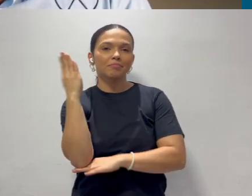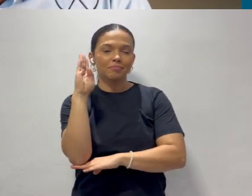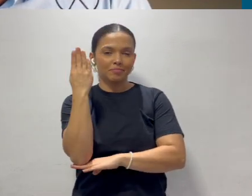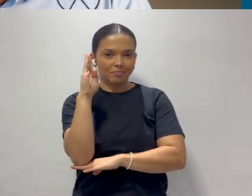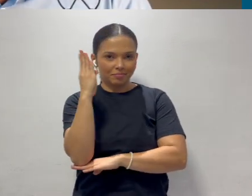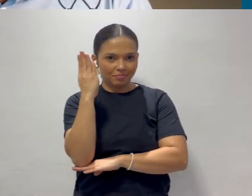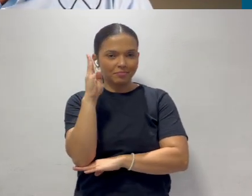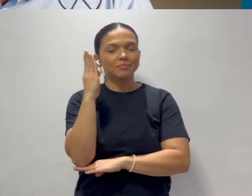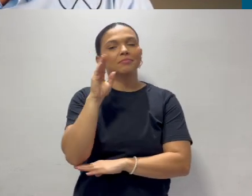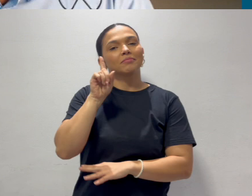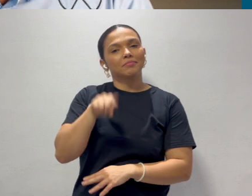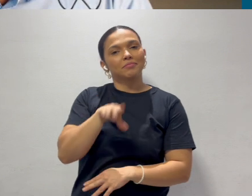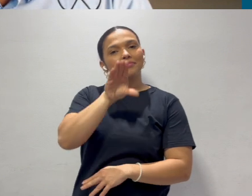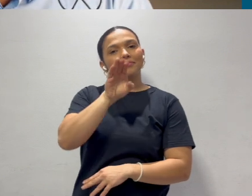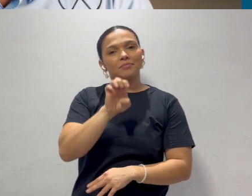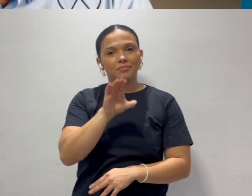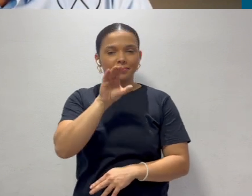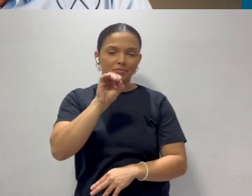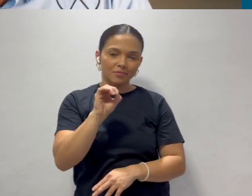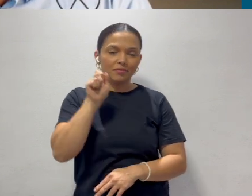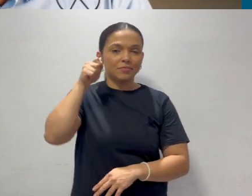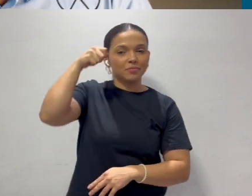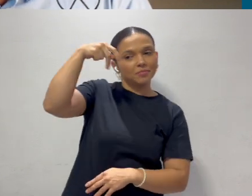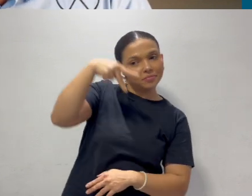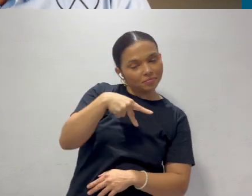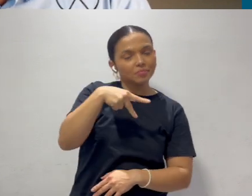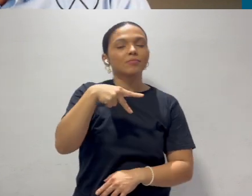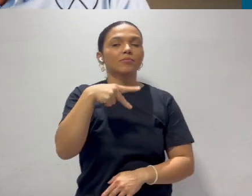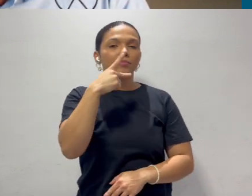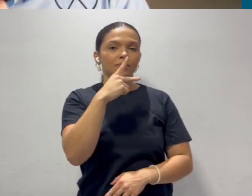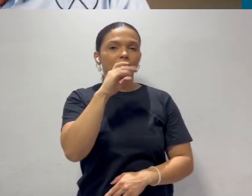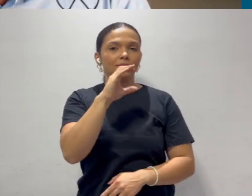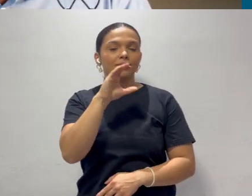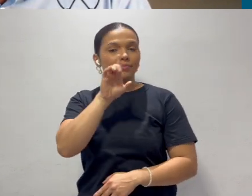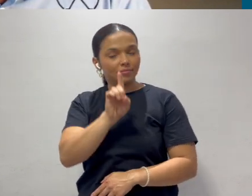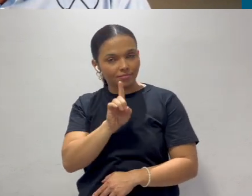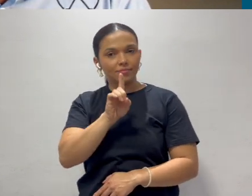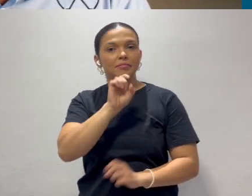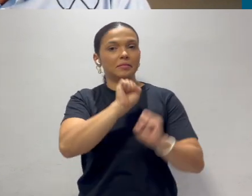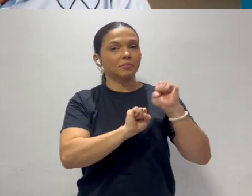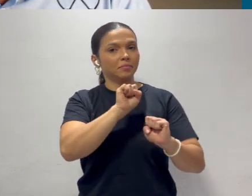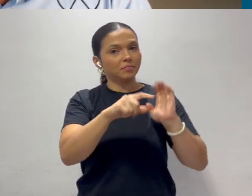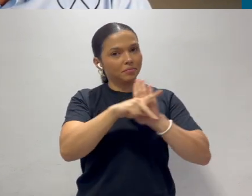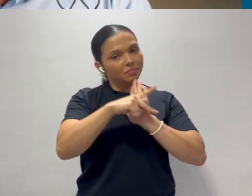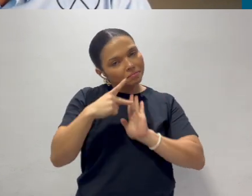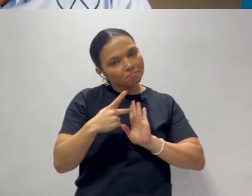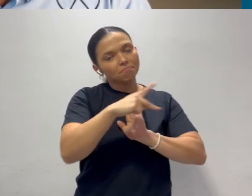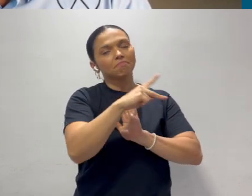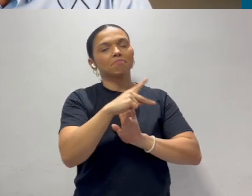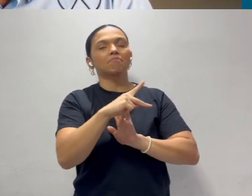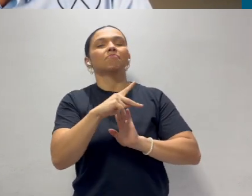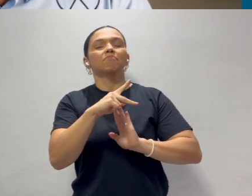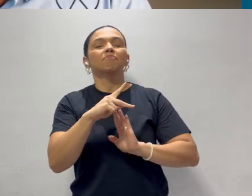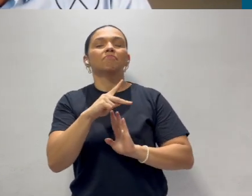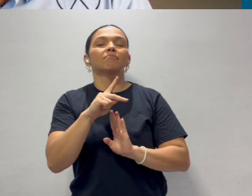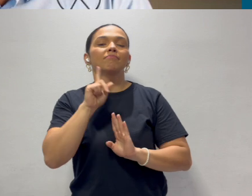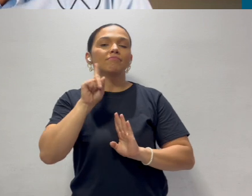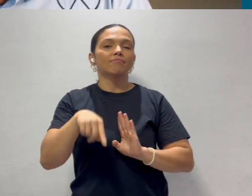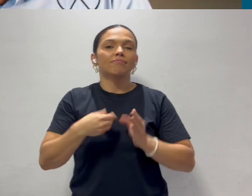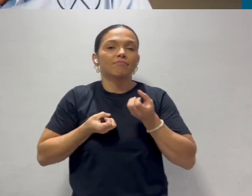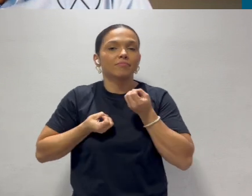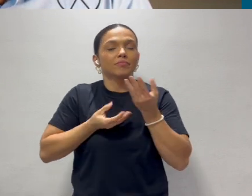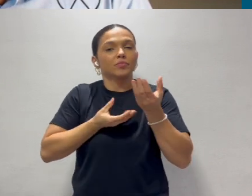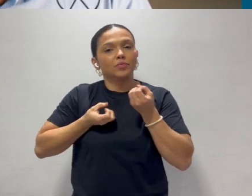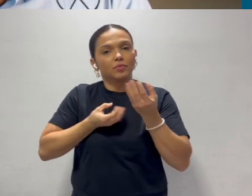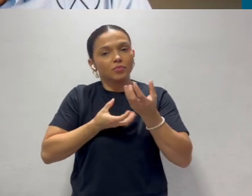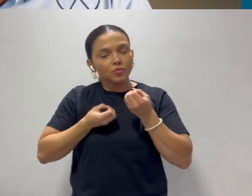repito, a Suzane Maia, CEO da Aposenta PCD, do qual nós temos diariamente divulgado informações